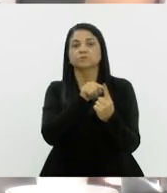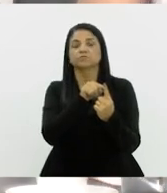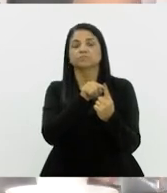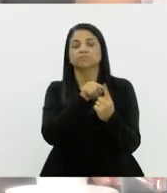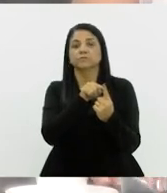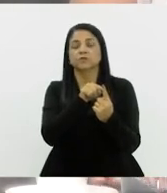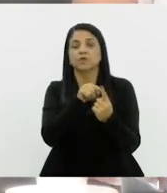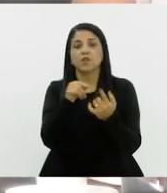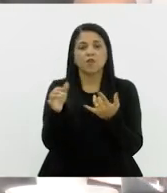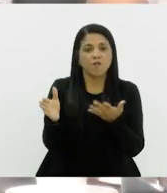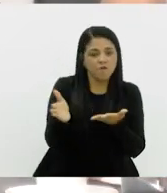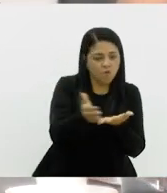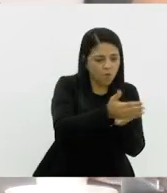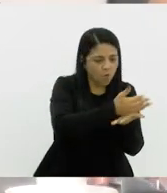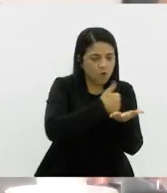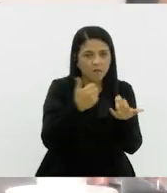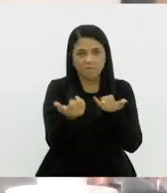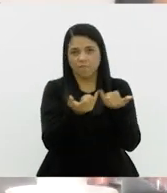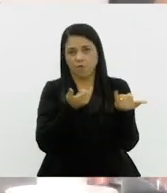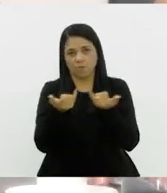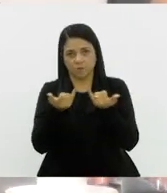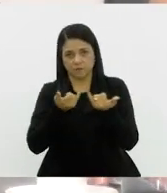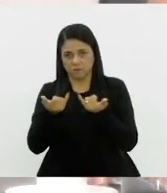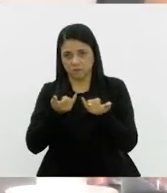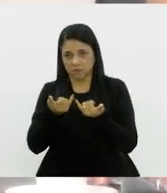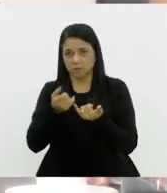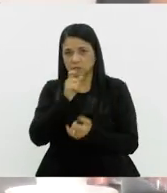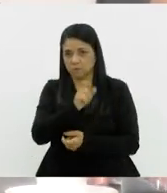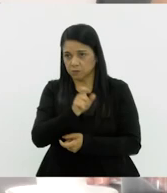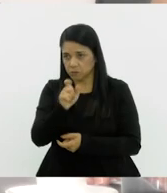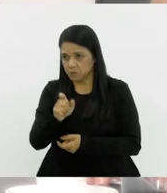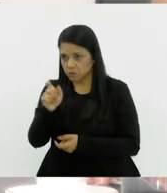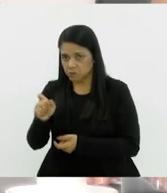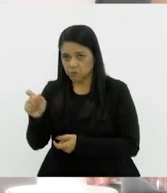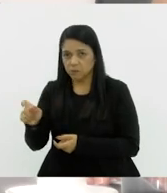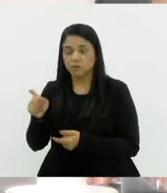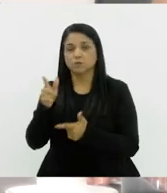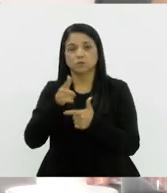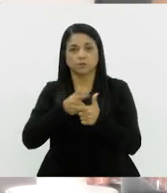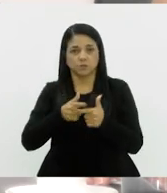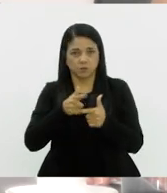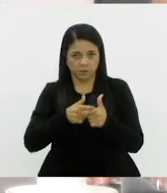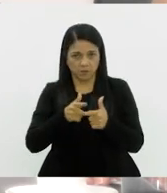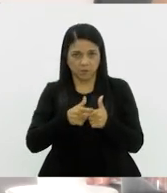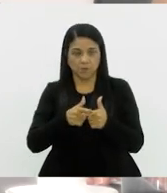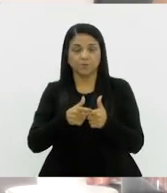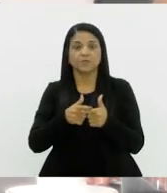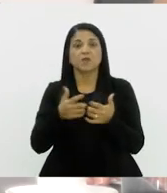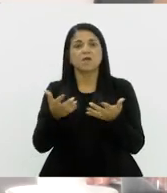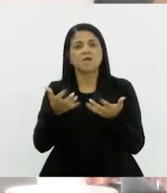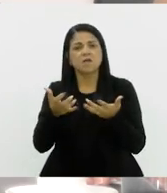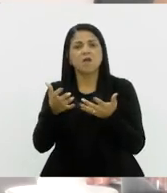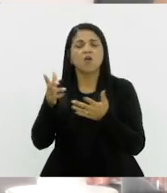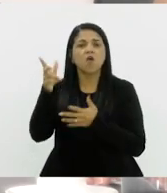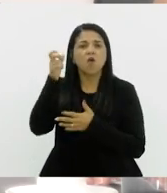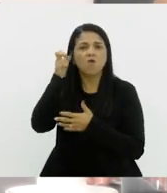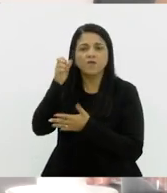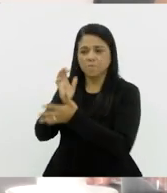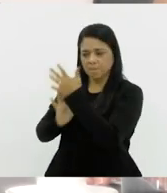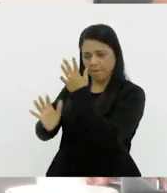colher informações, né, de todas as pessoas presentes a respeito do problema. Então, nós queremos ouvir os vários